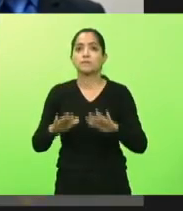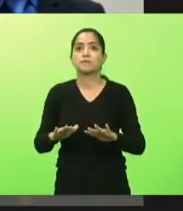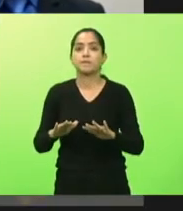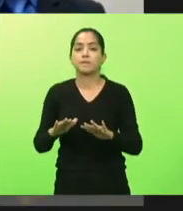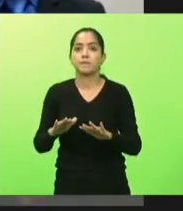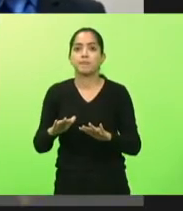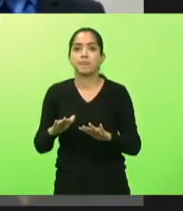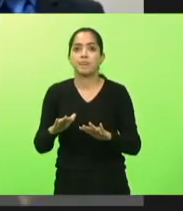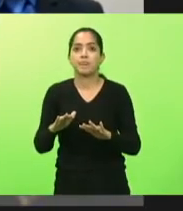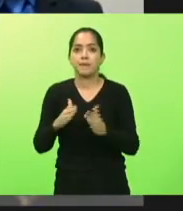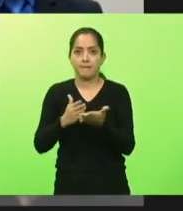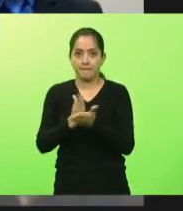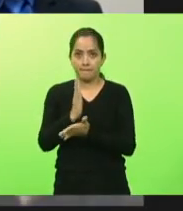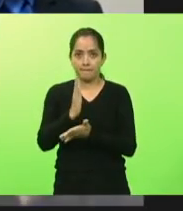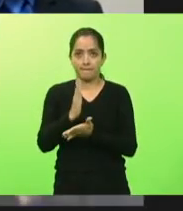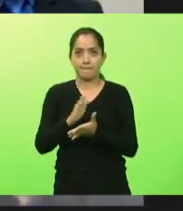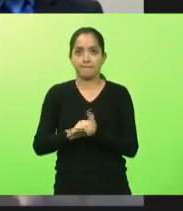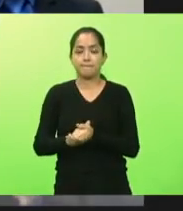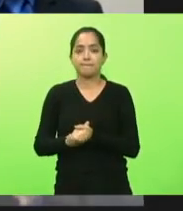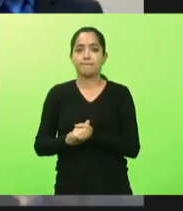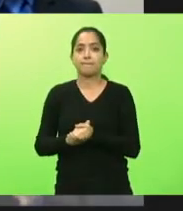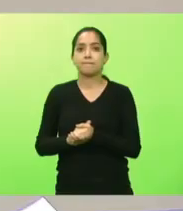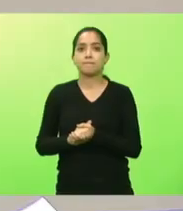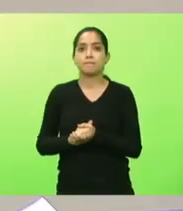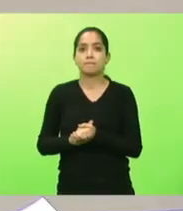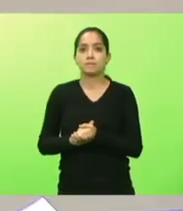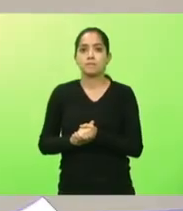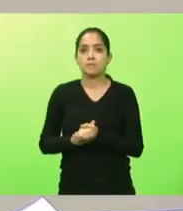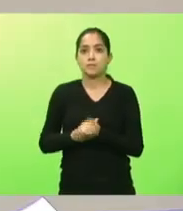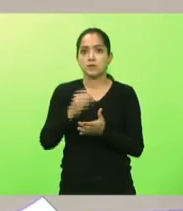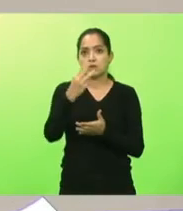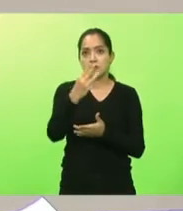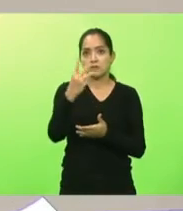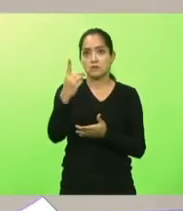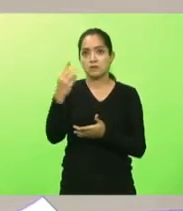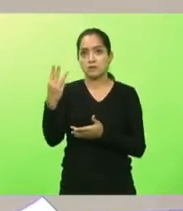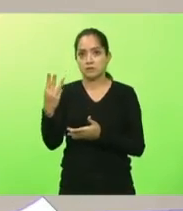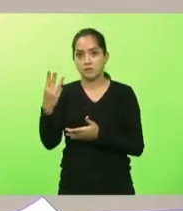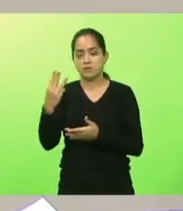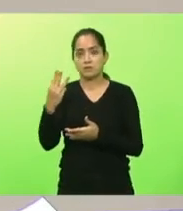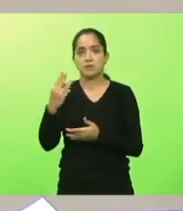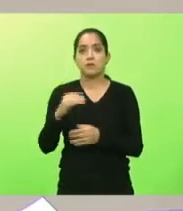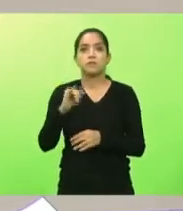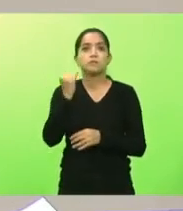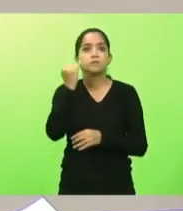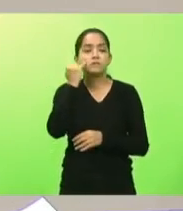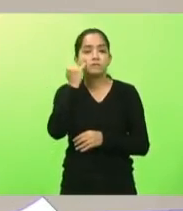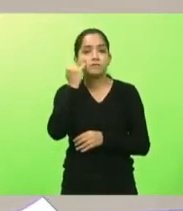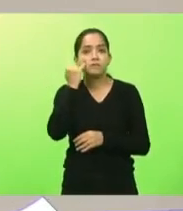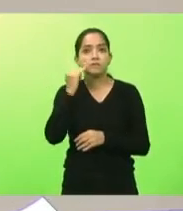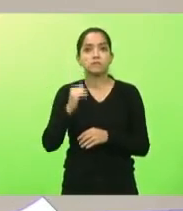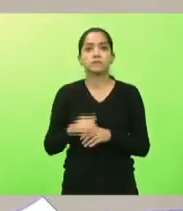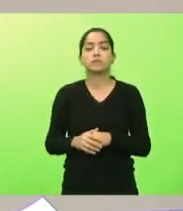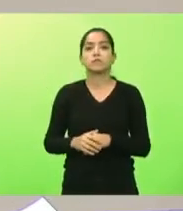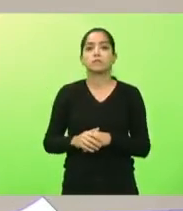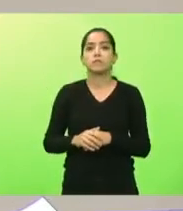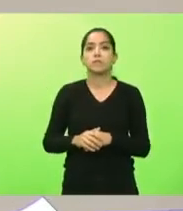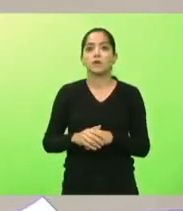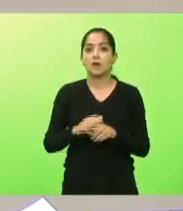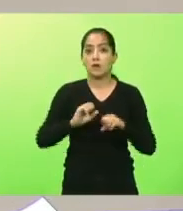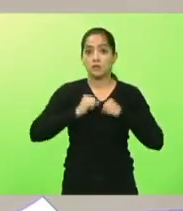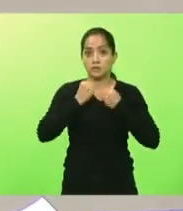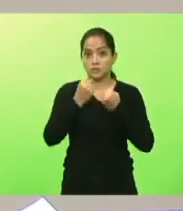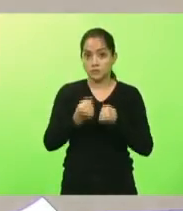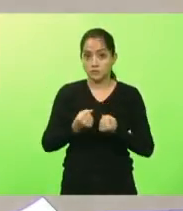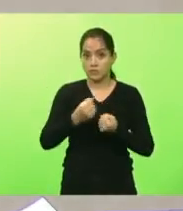encontram. Aprovado por unanimidade. Moção 303, autor deputado Jessé Lopes, manifestando reconhecimento aos esforços do